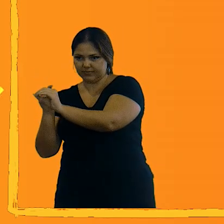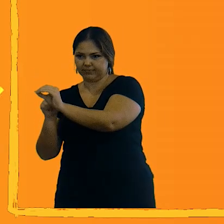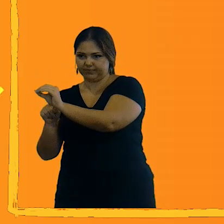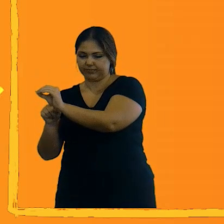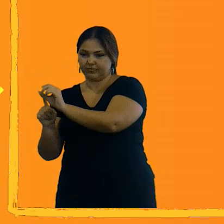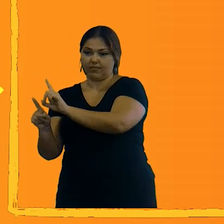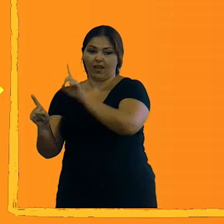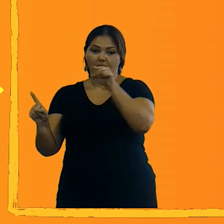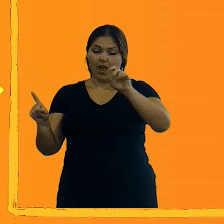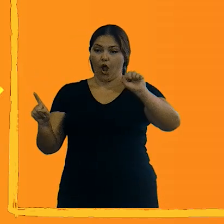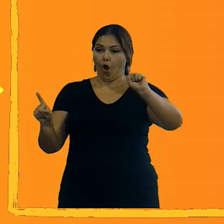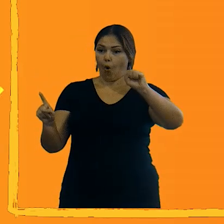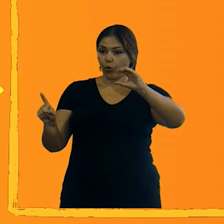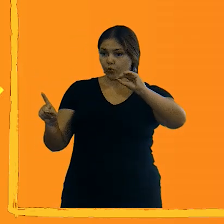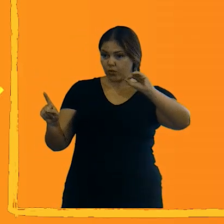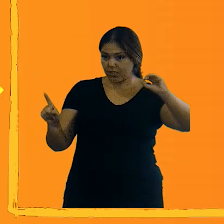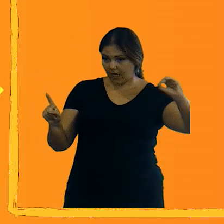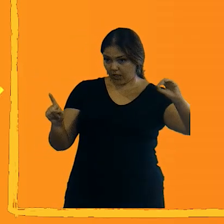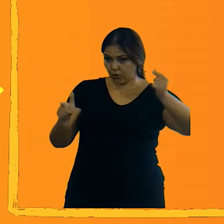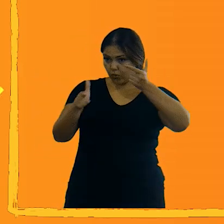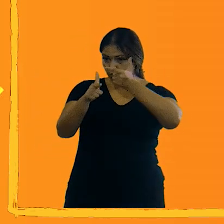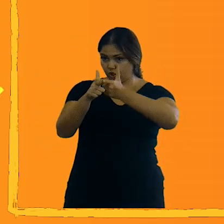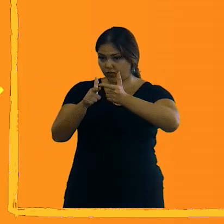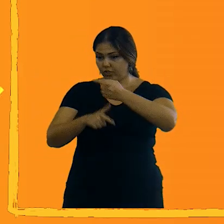por 40 dá quanto